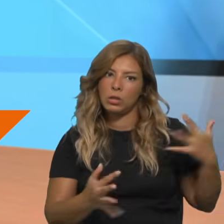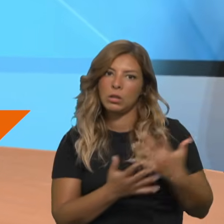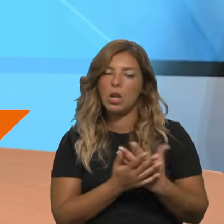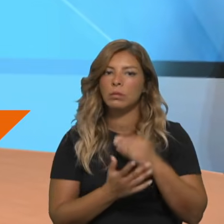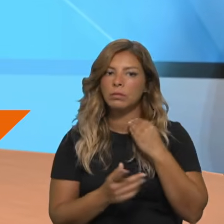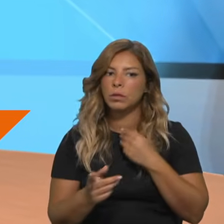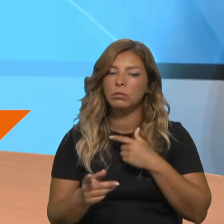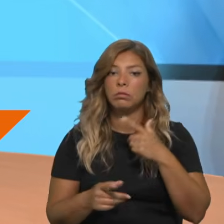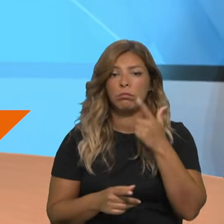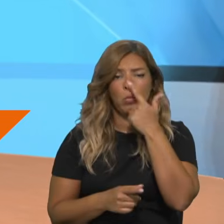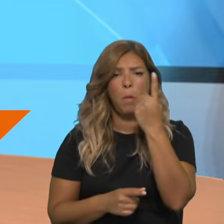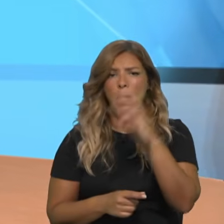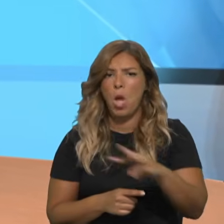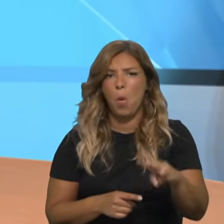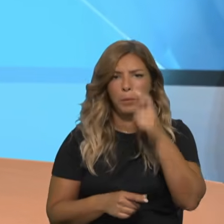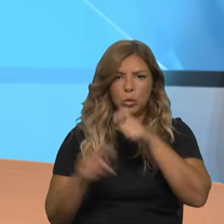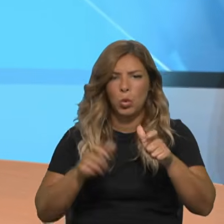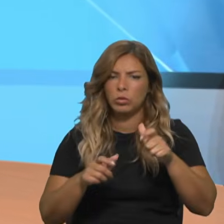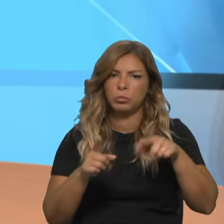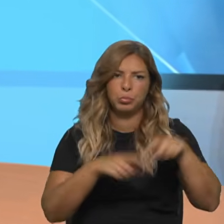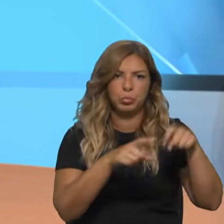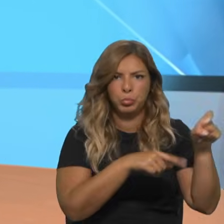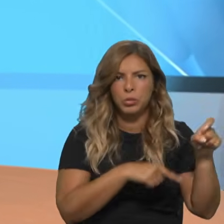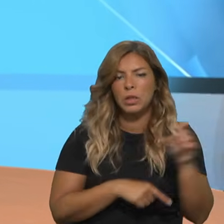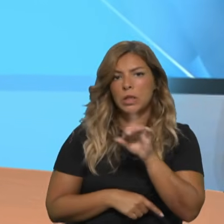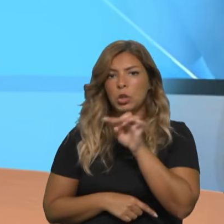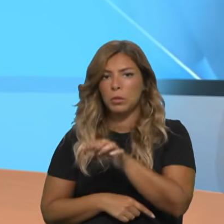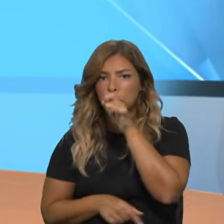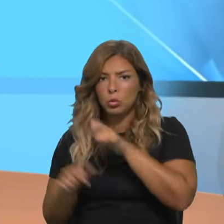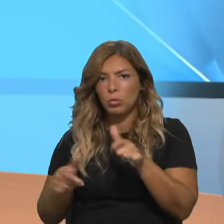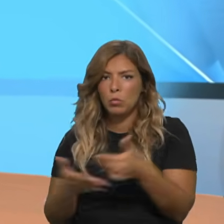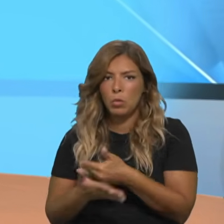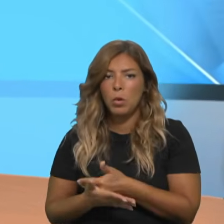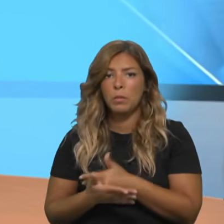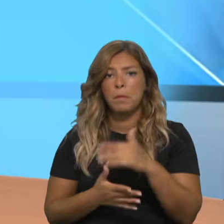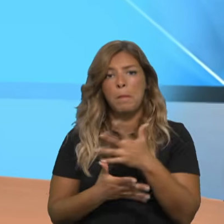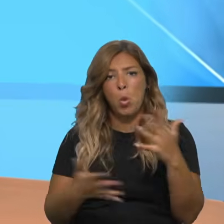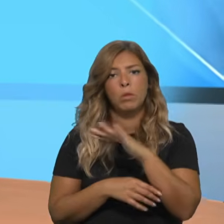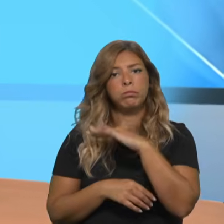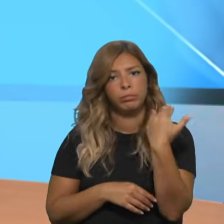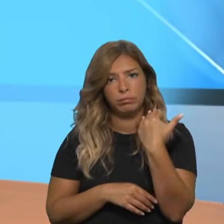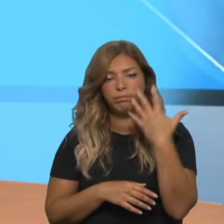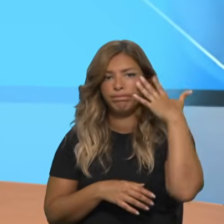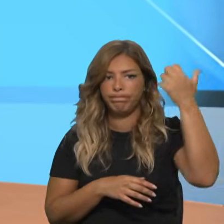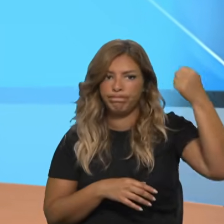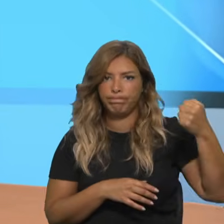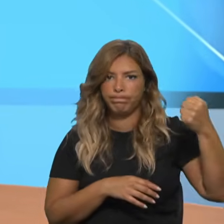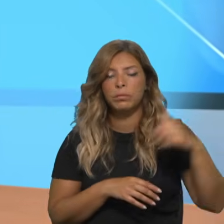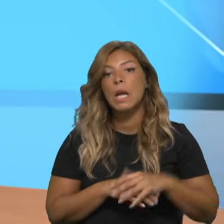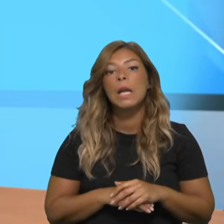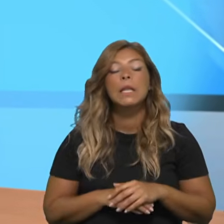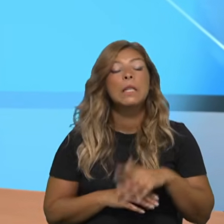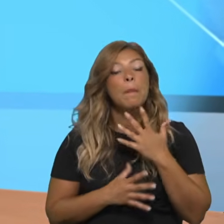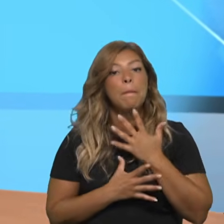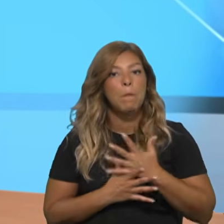de deslocados e mais de 6.000 pessoas mortas, muitas delas por decapitação. Uma situação denunciada uma vez mais